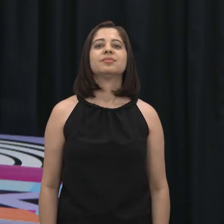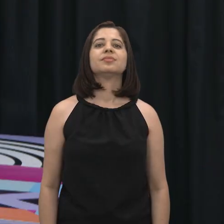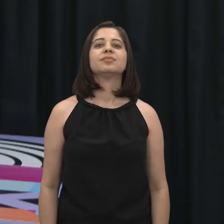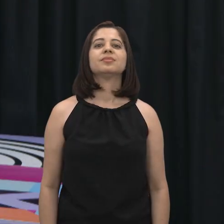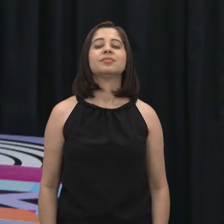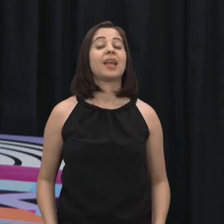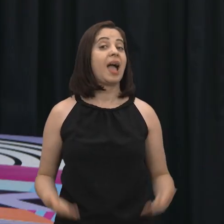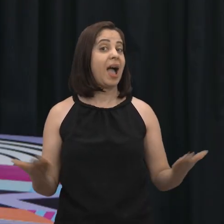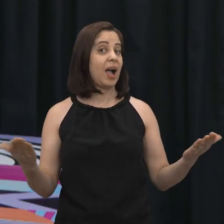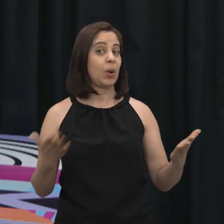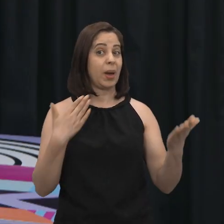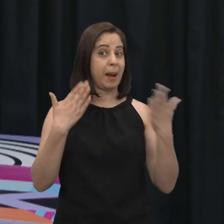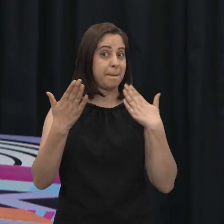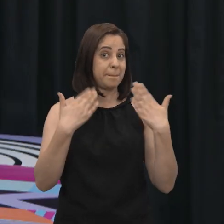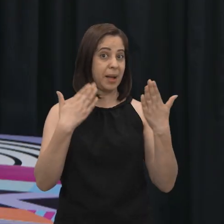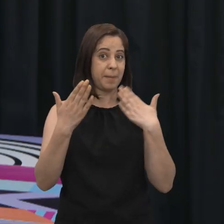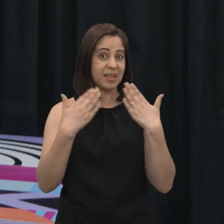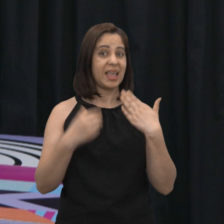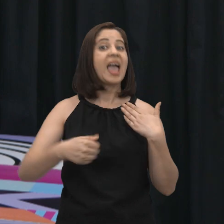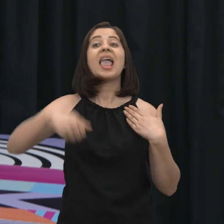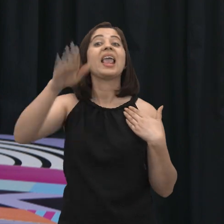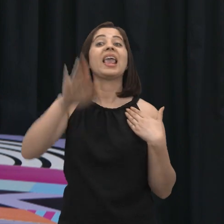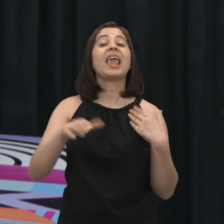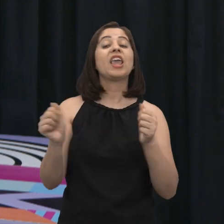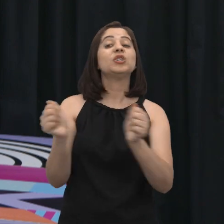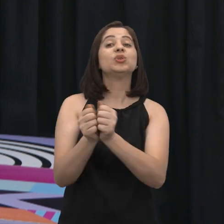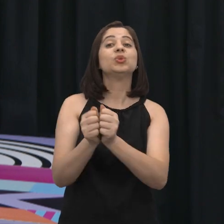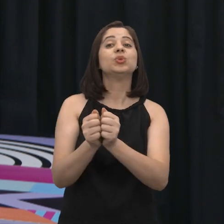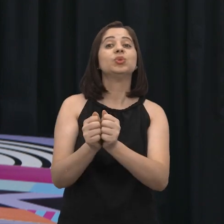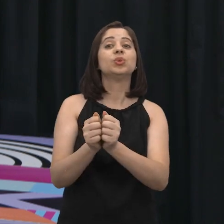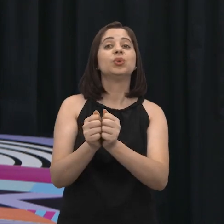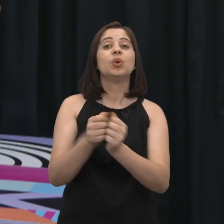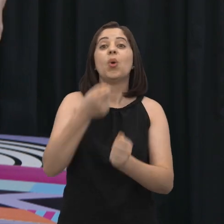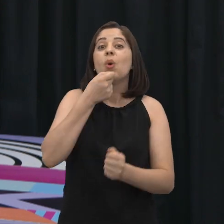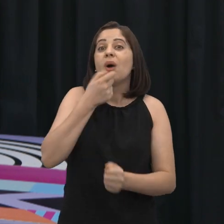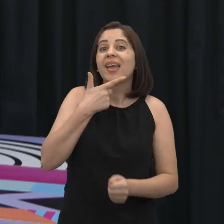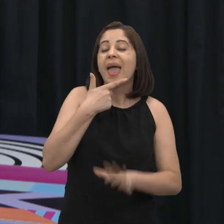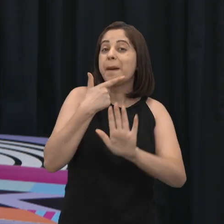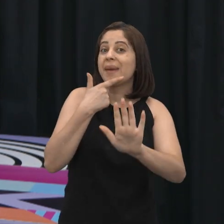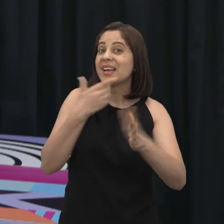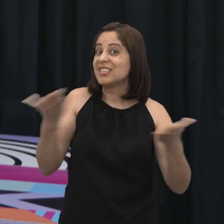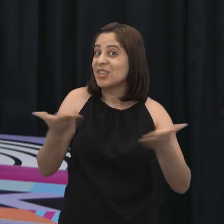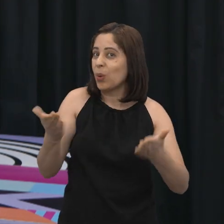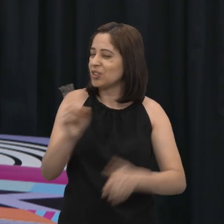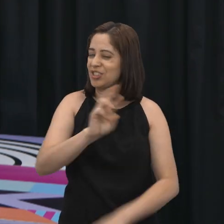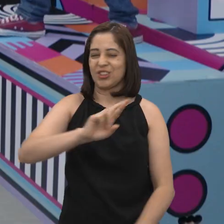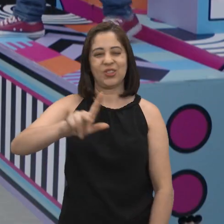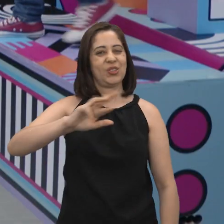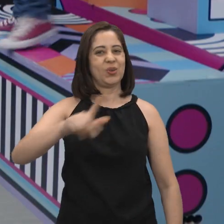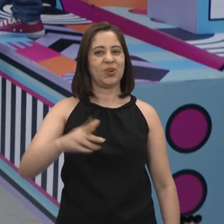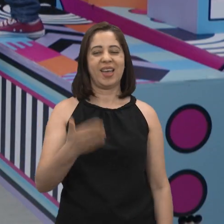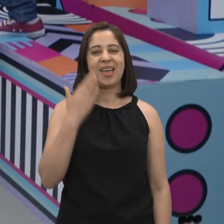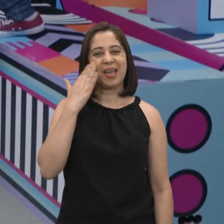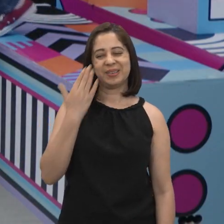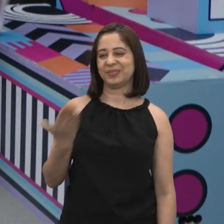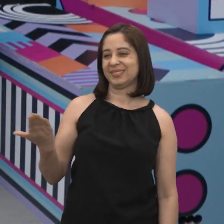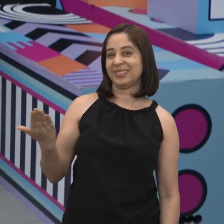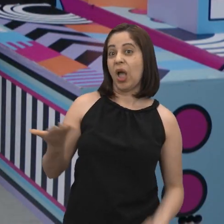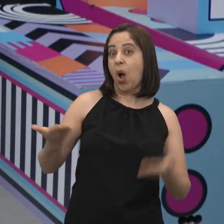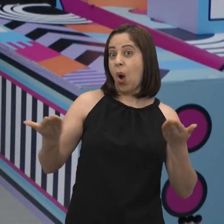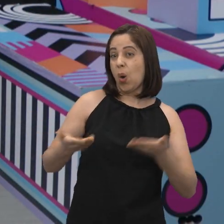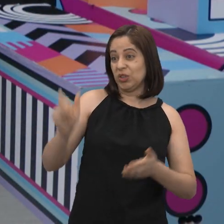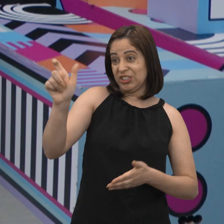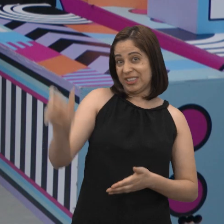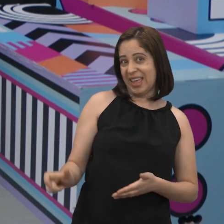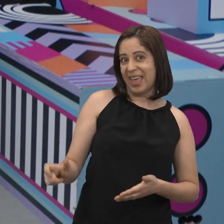E para bater esse papo com a gente, quem que sempre está aqui, Thiago? Lucas Guerra, mas hoje não. Hoje